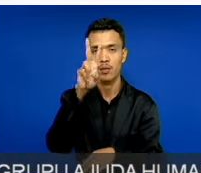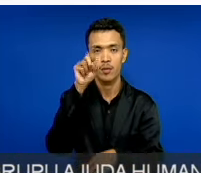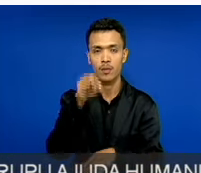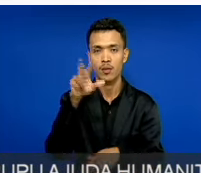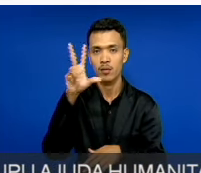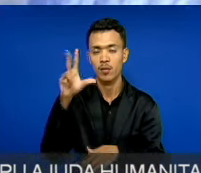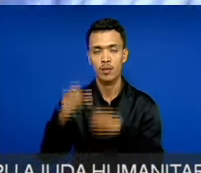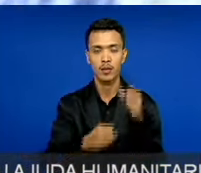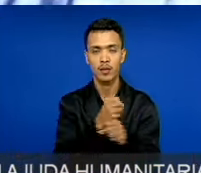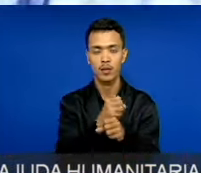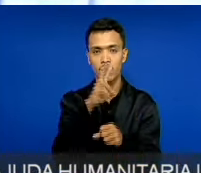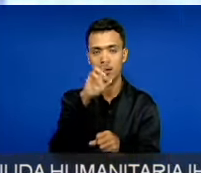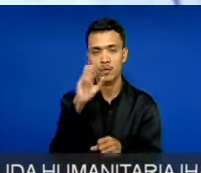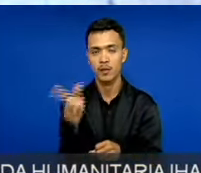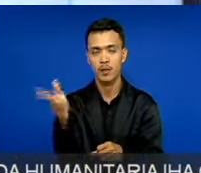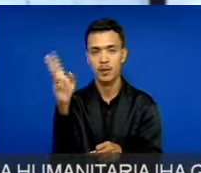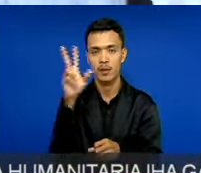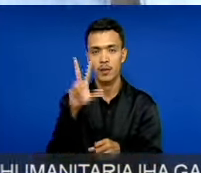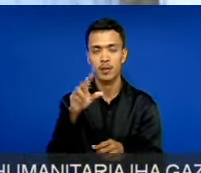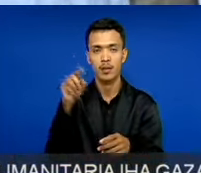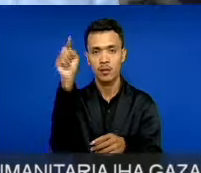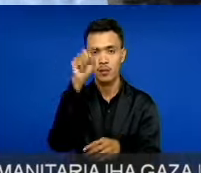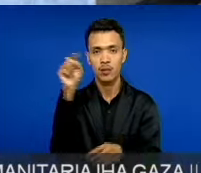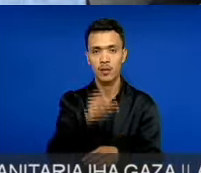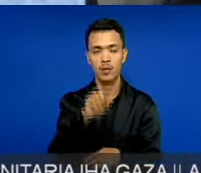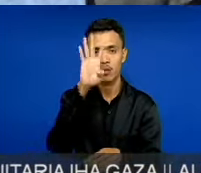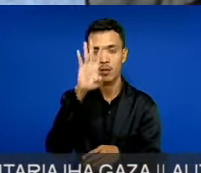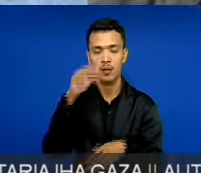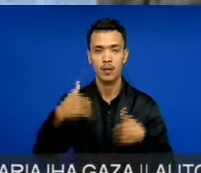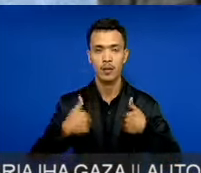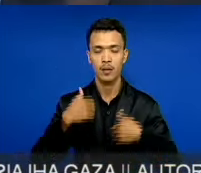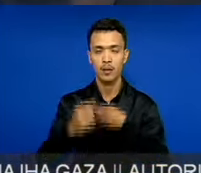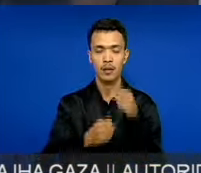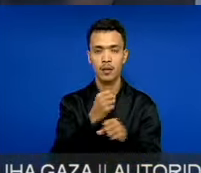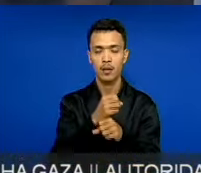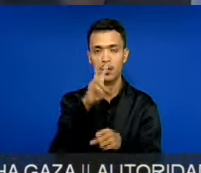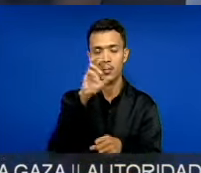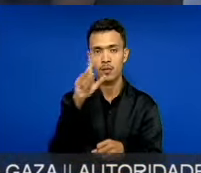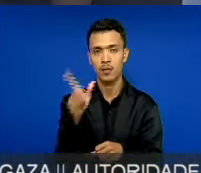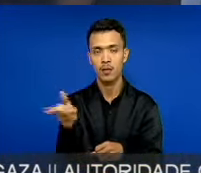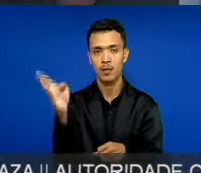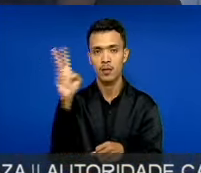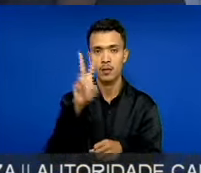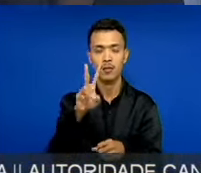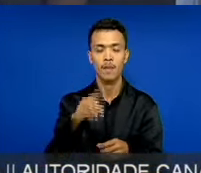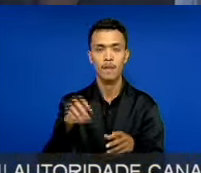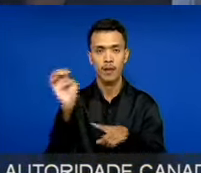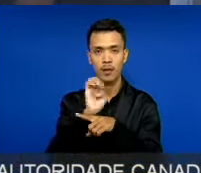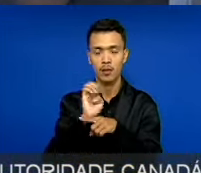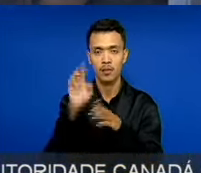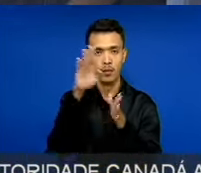atinang rihung rua rua nulura sem tolo, russi por cento hat e atinang rihung rua rua nulura sem rua. Crescimento economia tun,